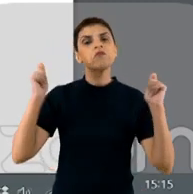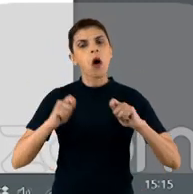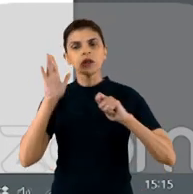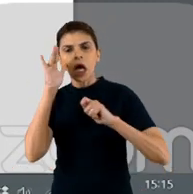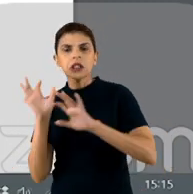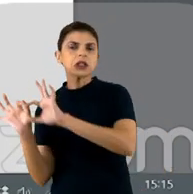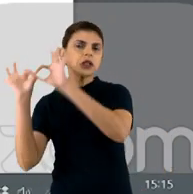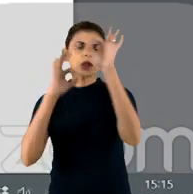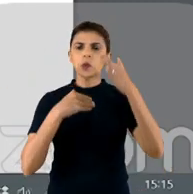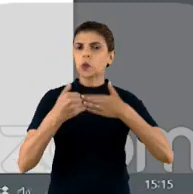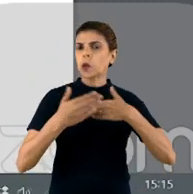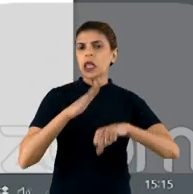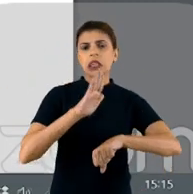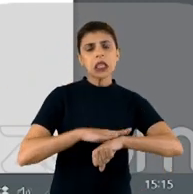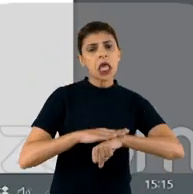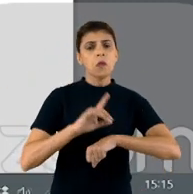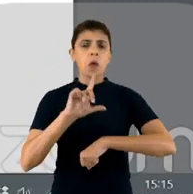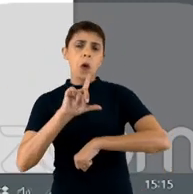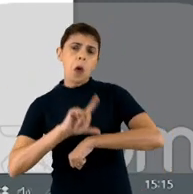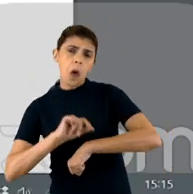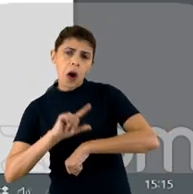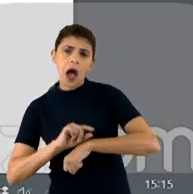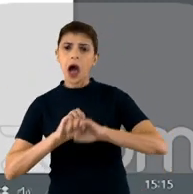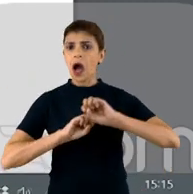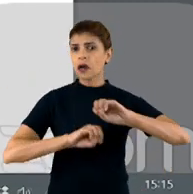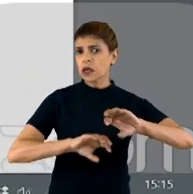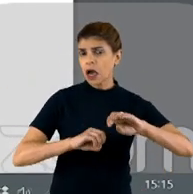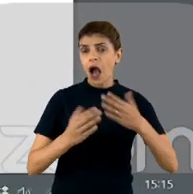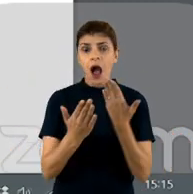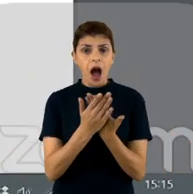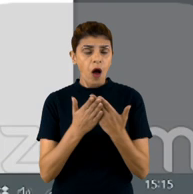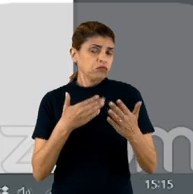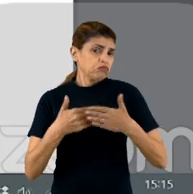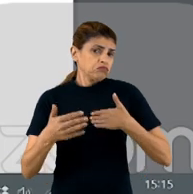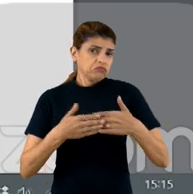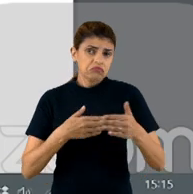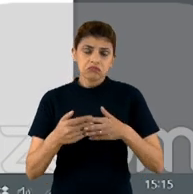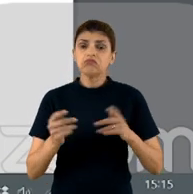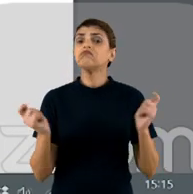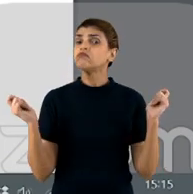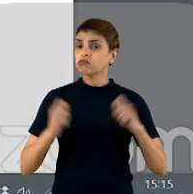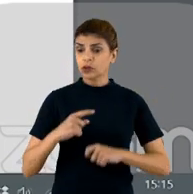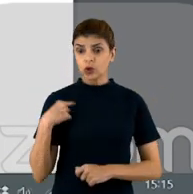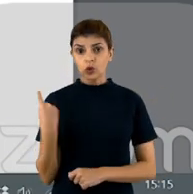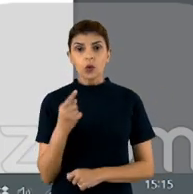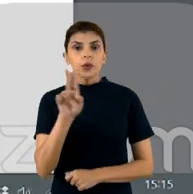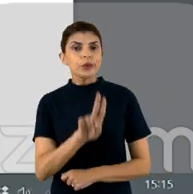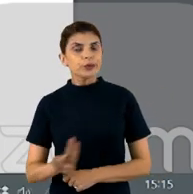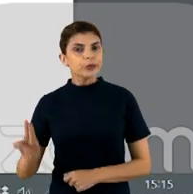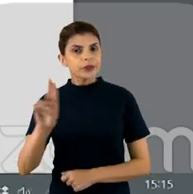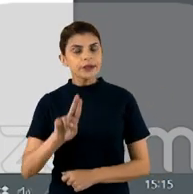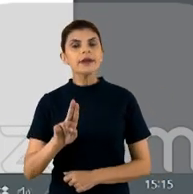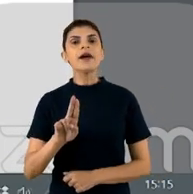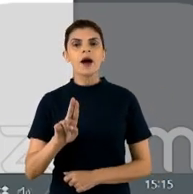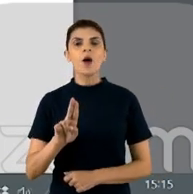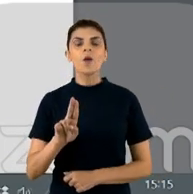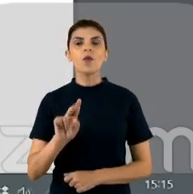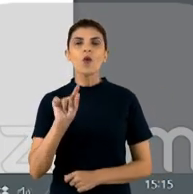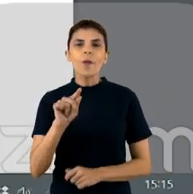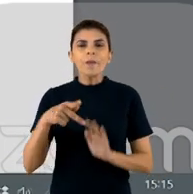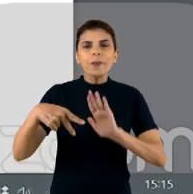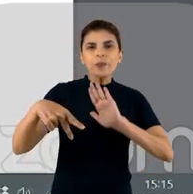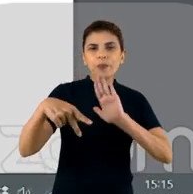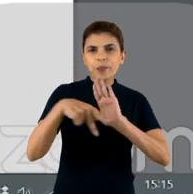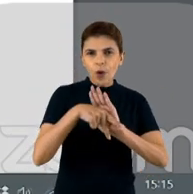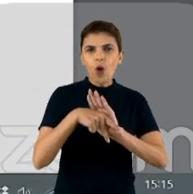qualquer tempo, né, independente do horário da própria aula. E nós utilizamos um